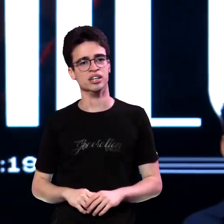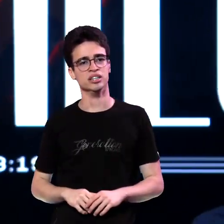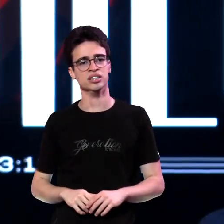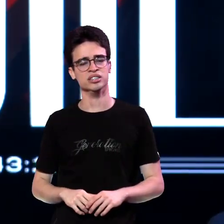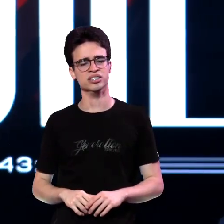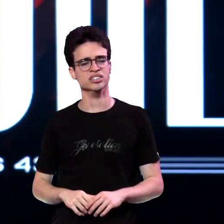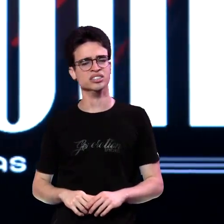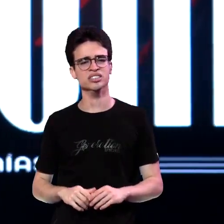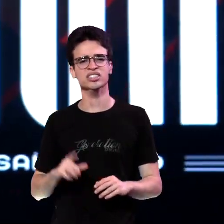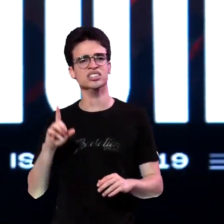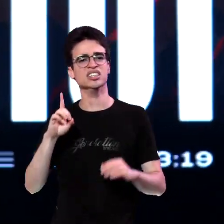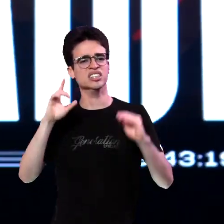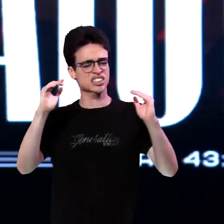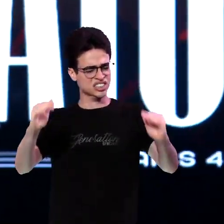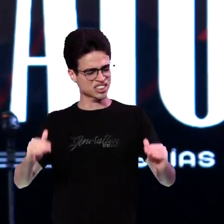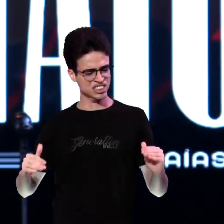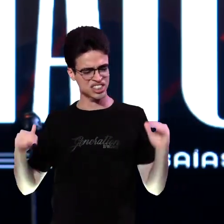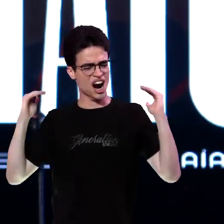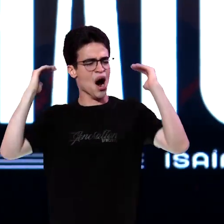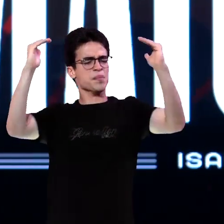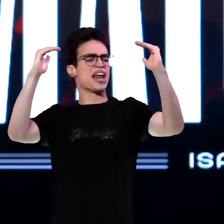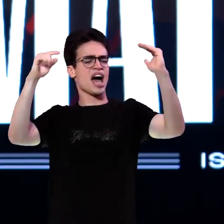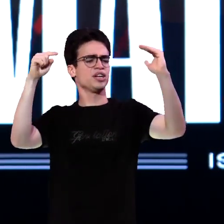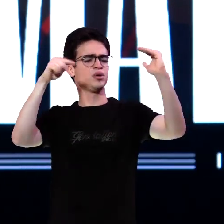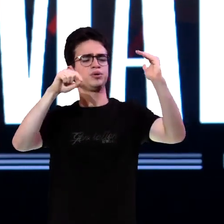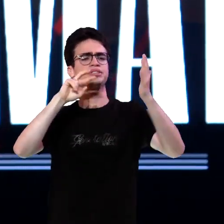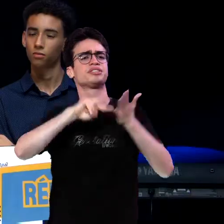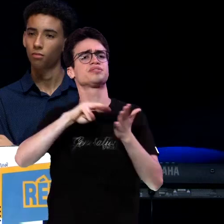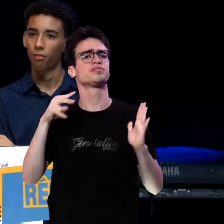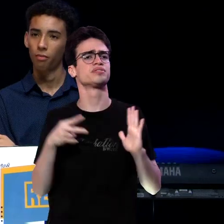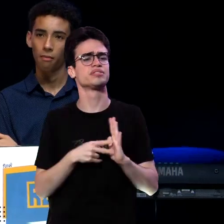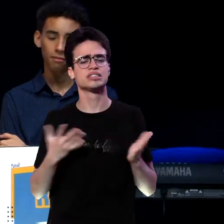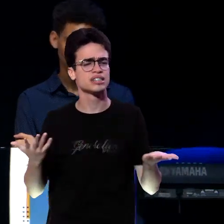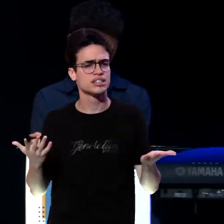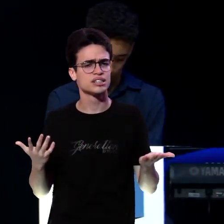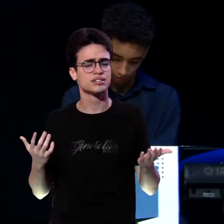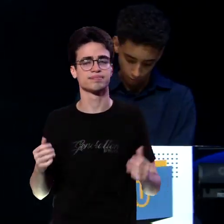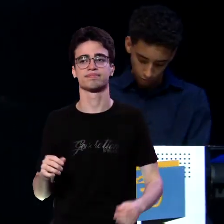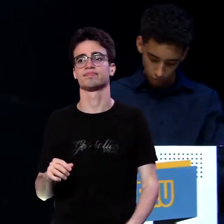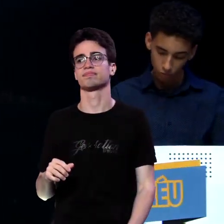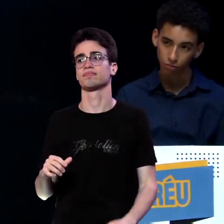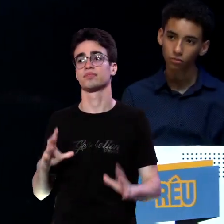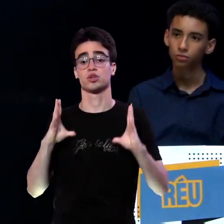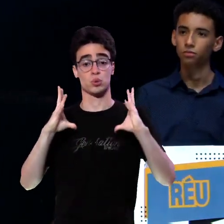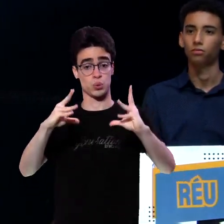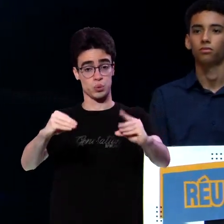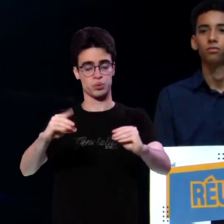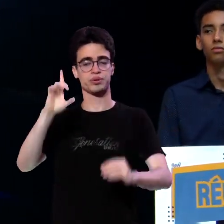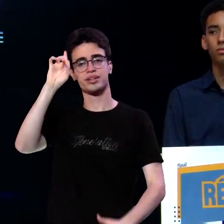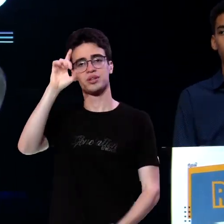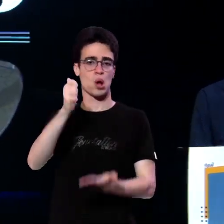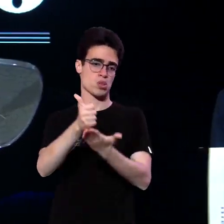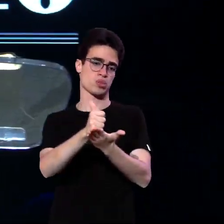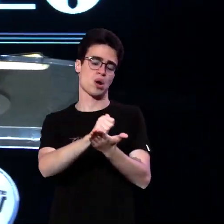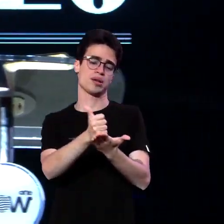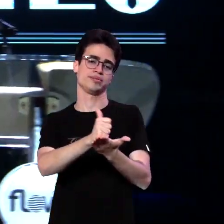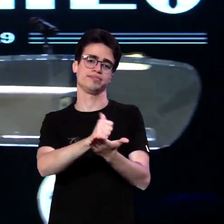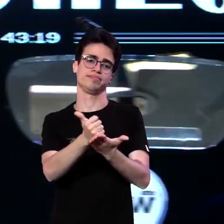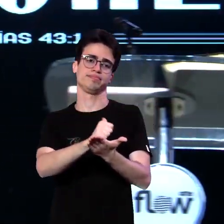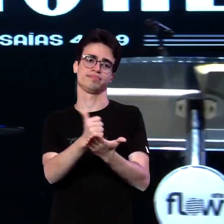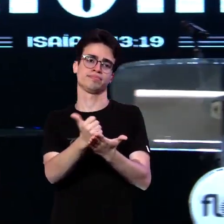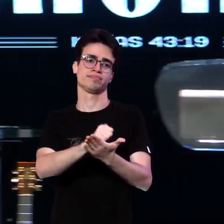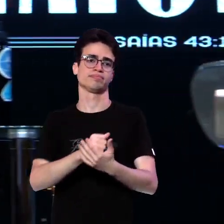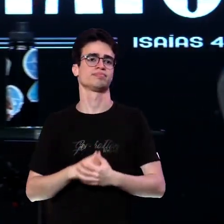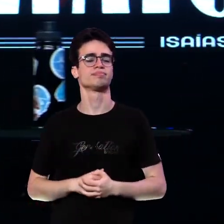O que é soberania? Deus tem o controle de tudo. E é interessante que